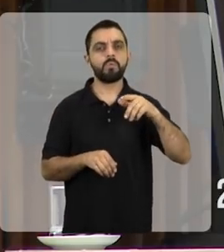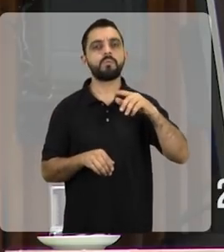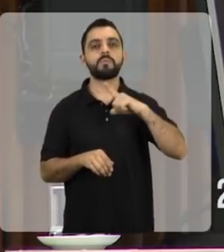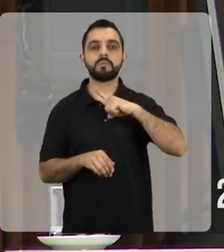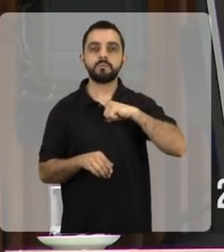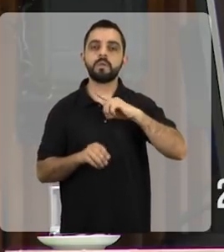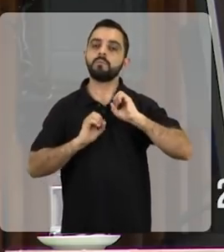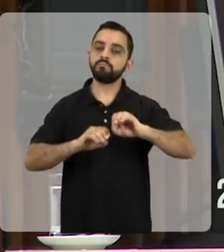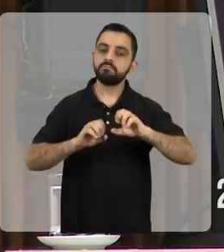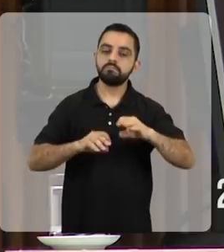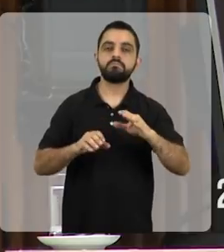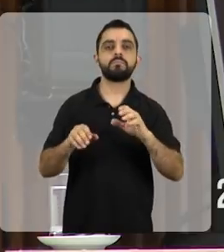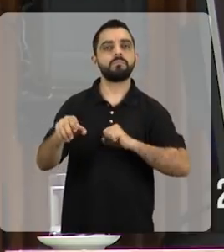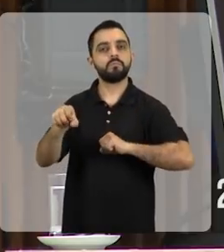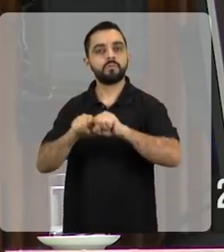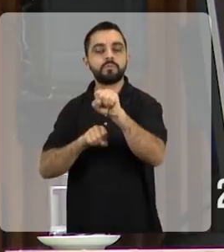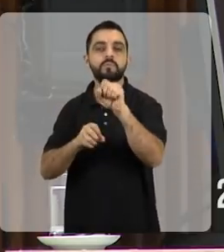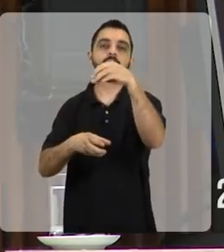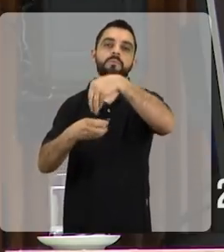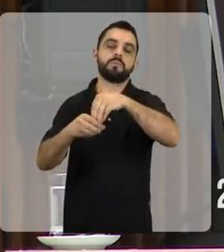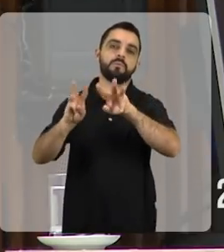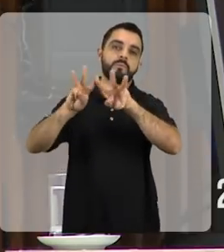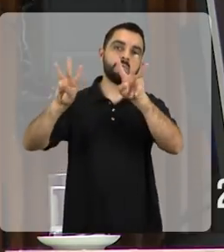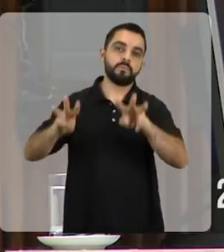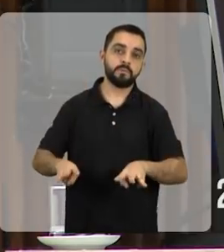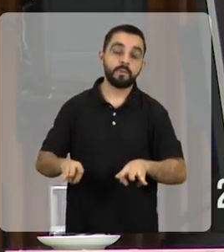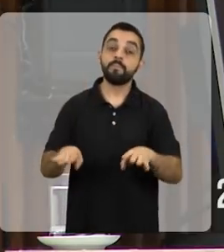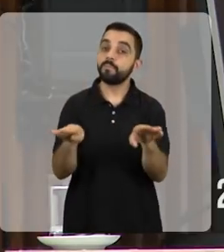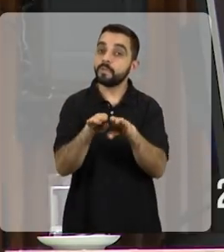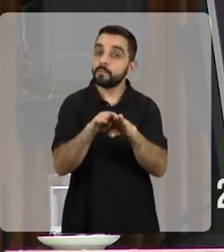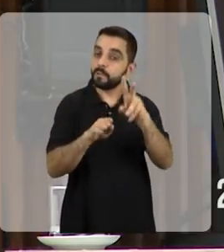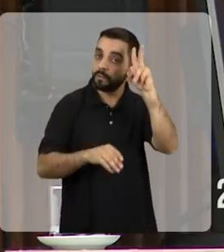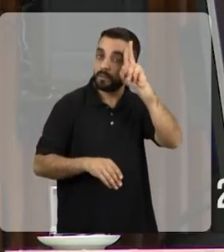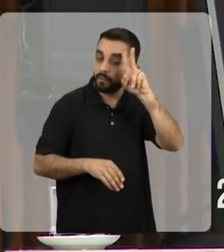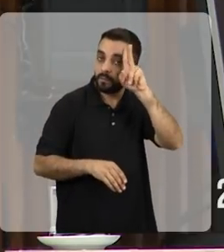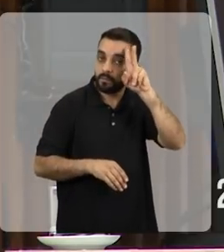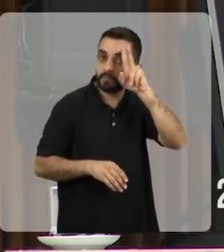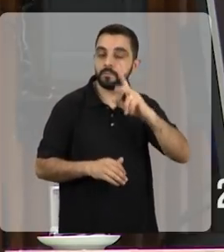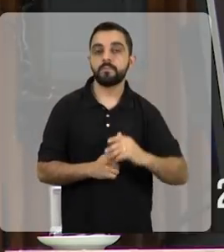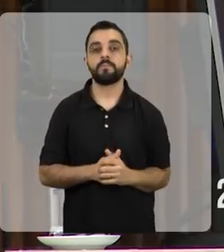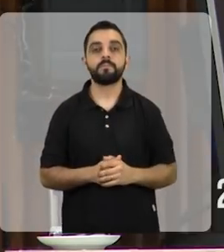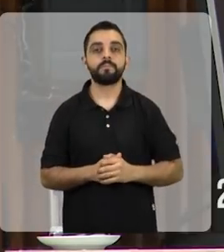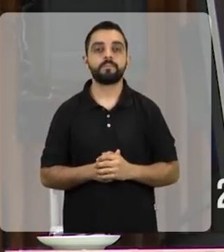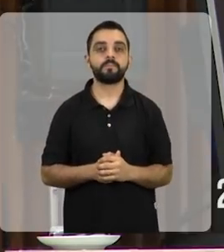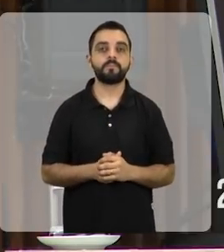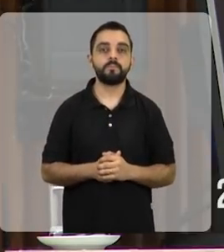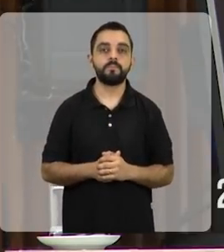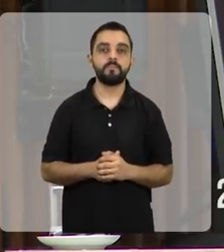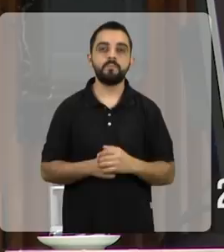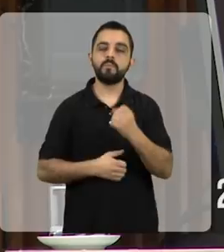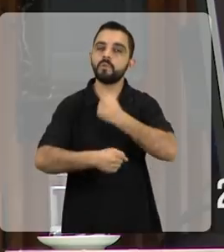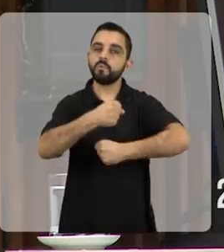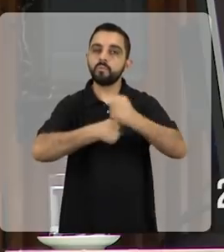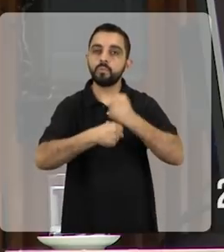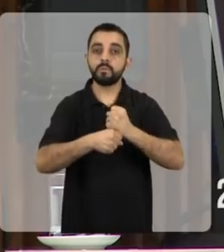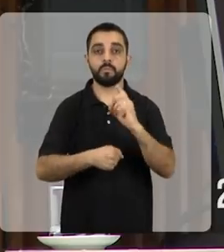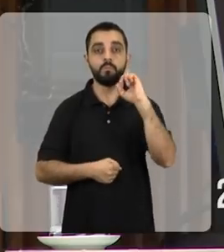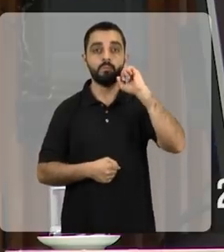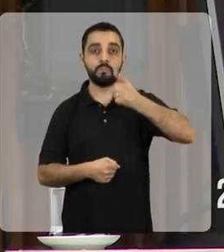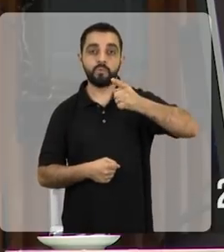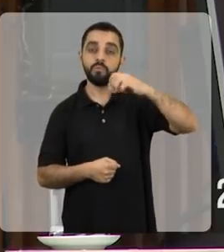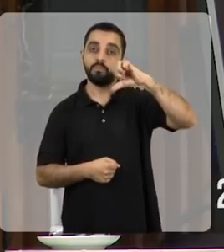níveis de ensino quero rememorar ainda que no ano de 1999